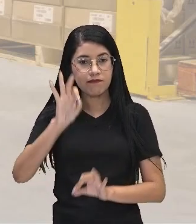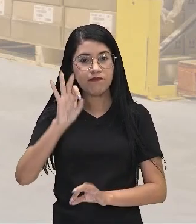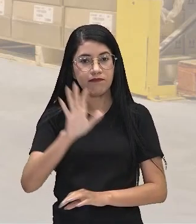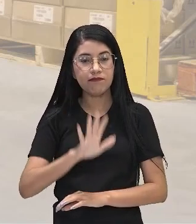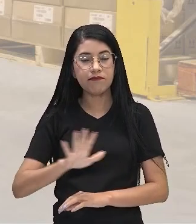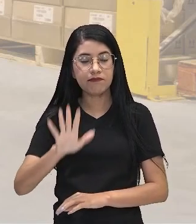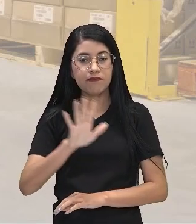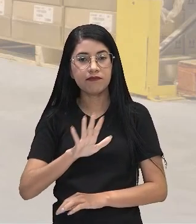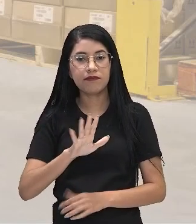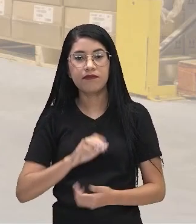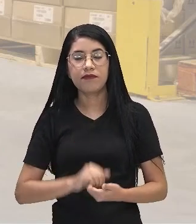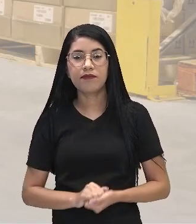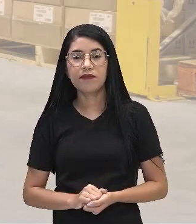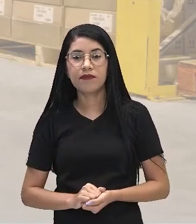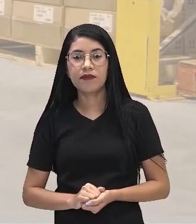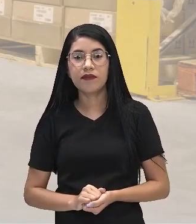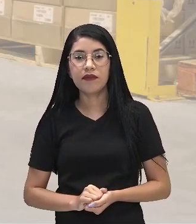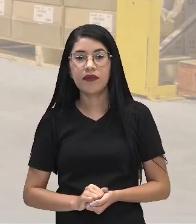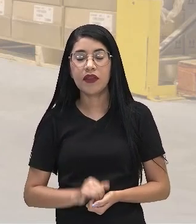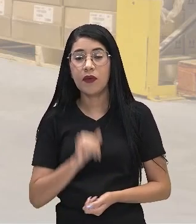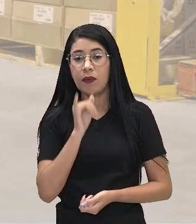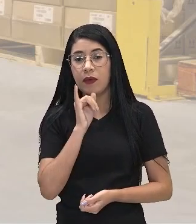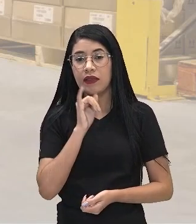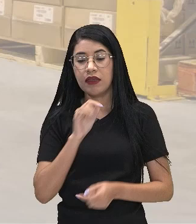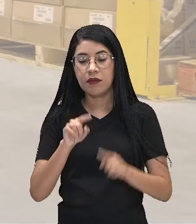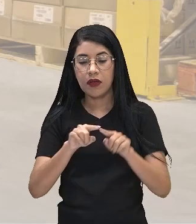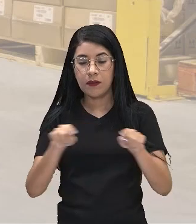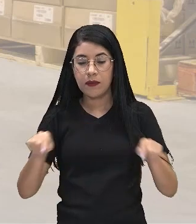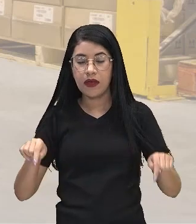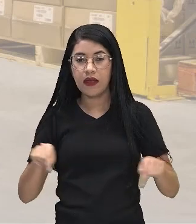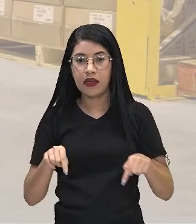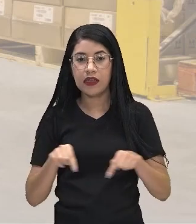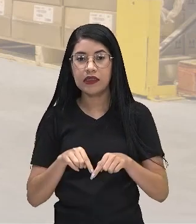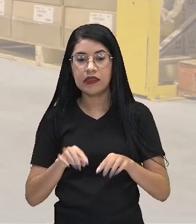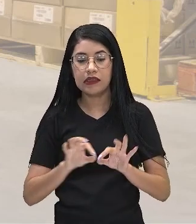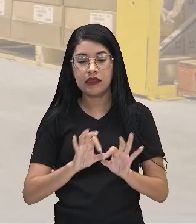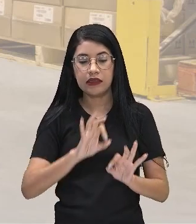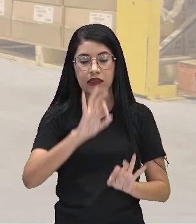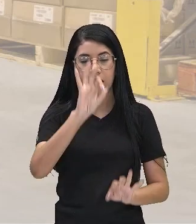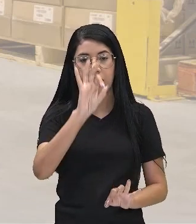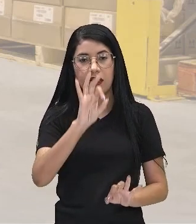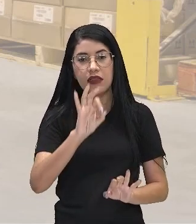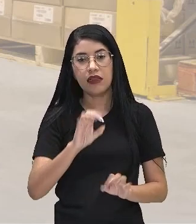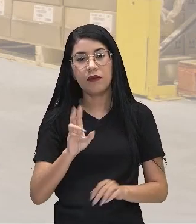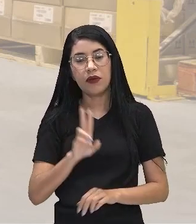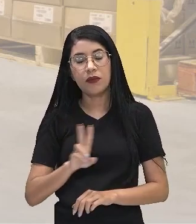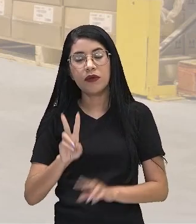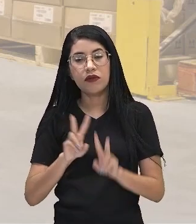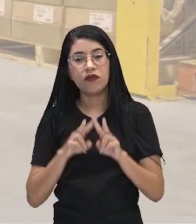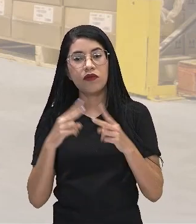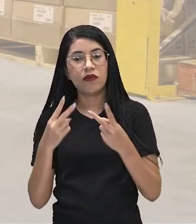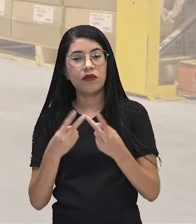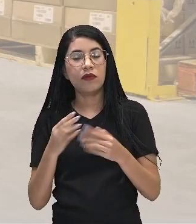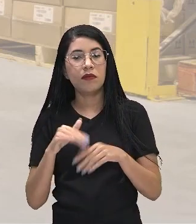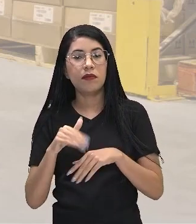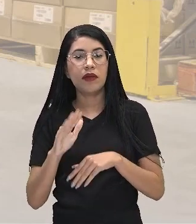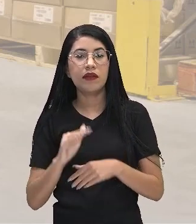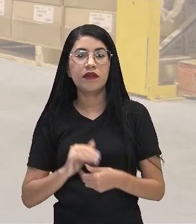determinado recipiente, né? Ou, no caso aqui, mais espaço e mais volume eu estarei utilizando